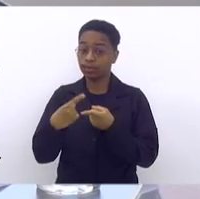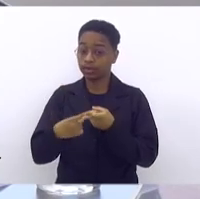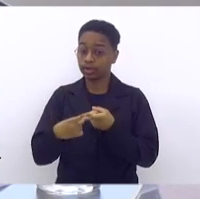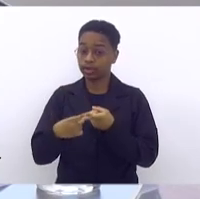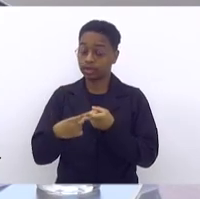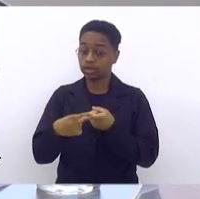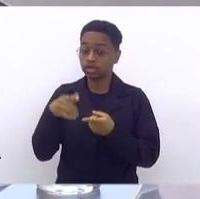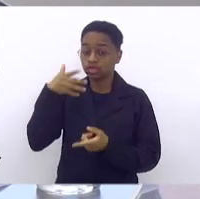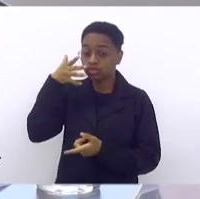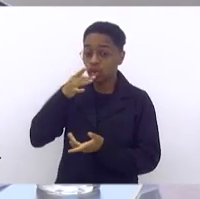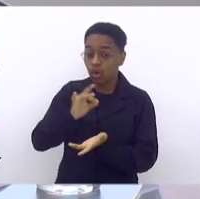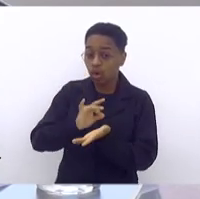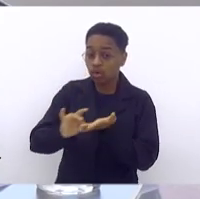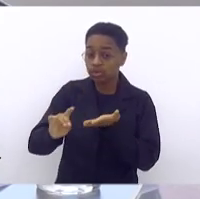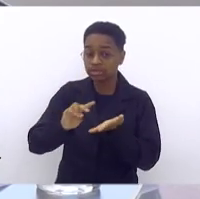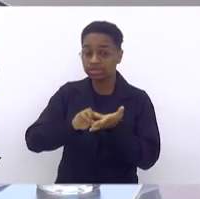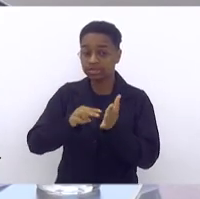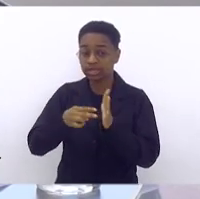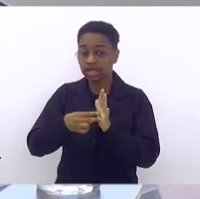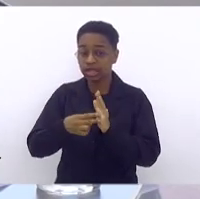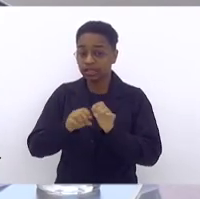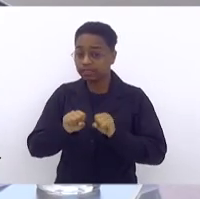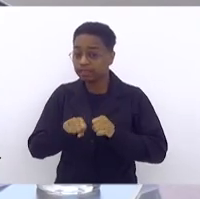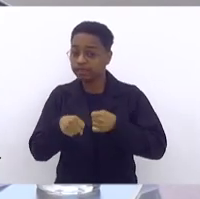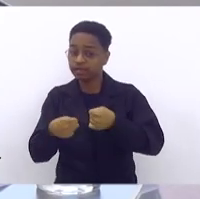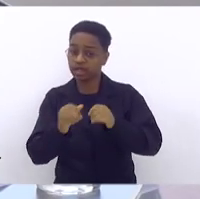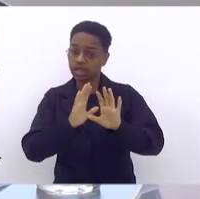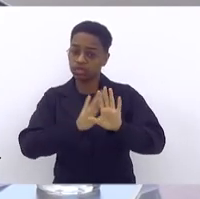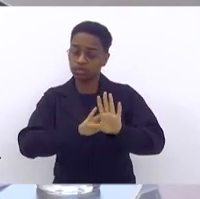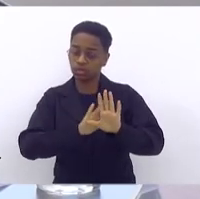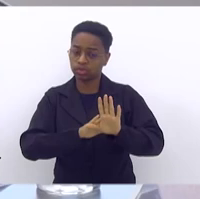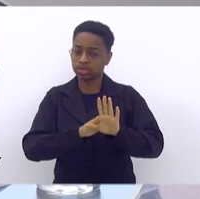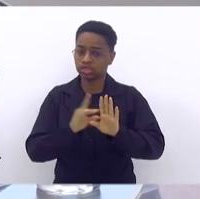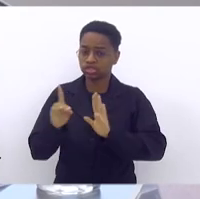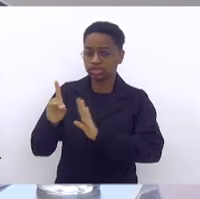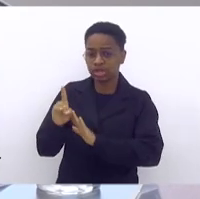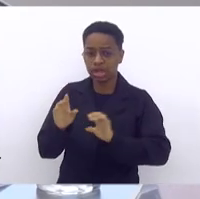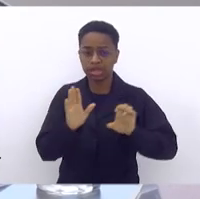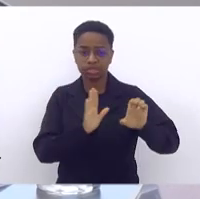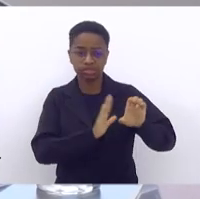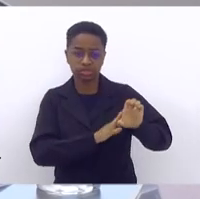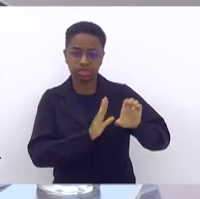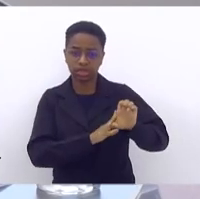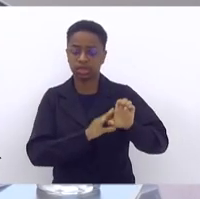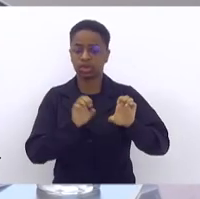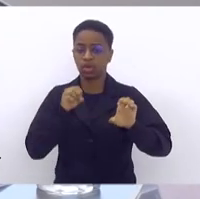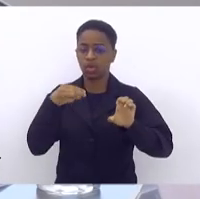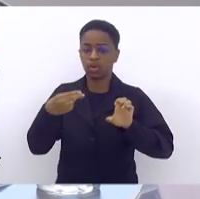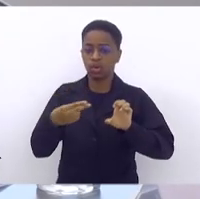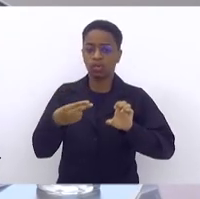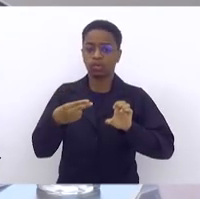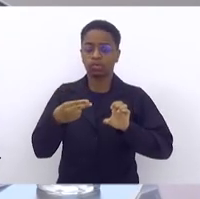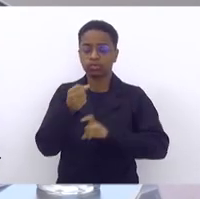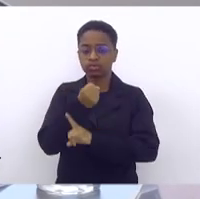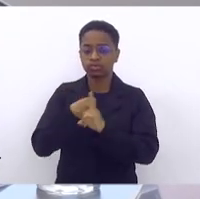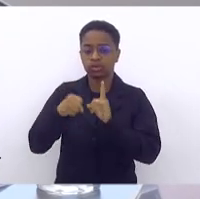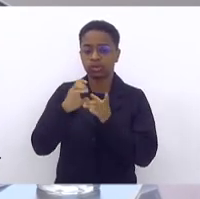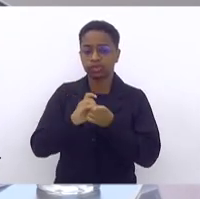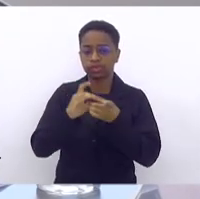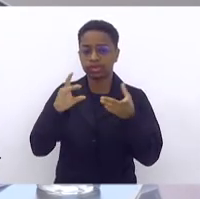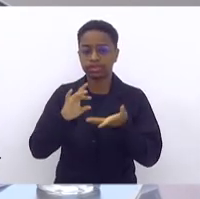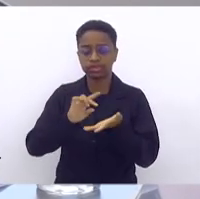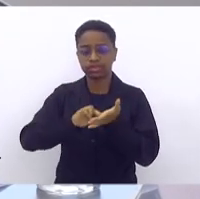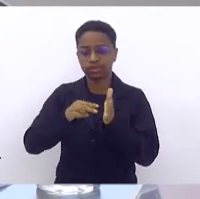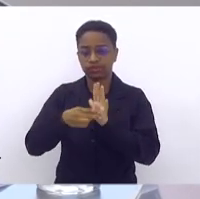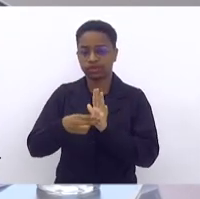não é defender uma ideologia, nem a direita, nem a esquerda, nem a social-democracia, isso não é